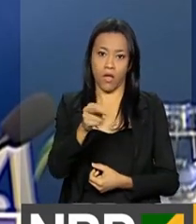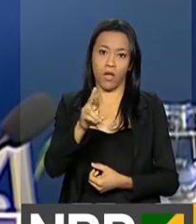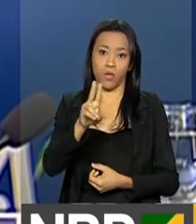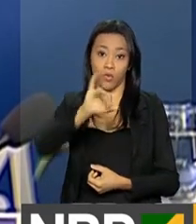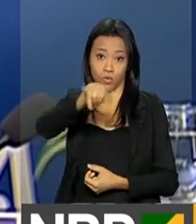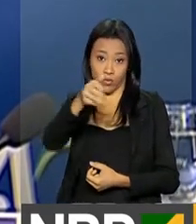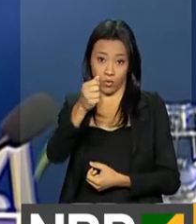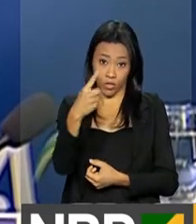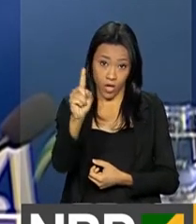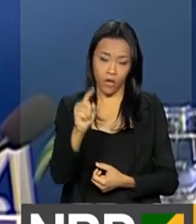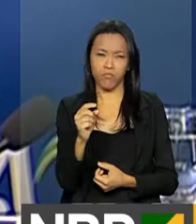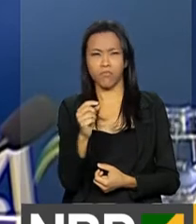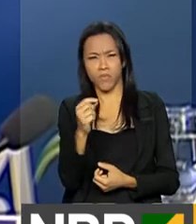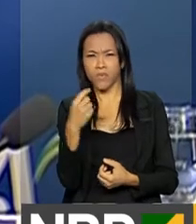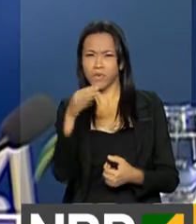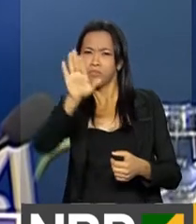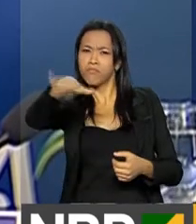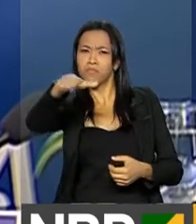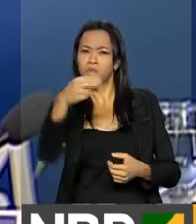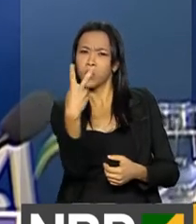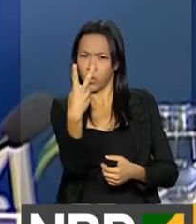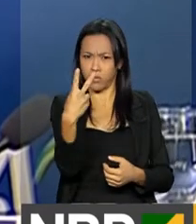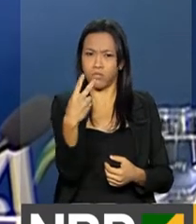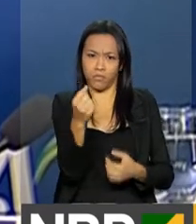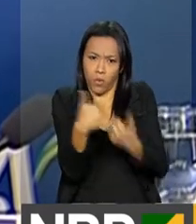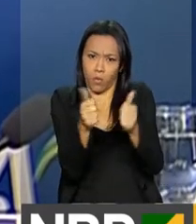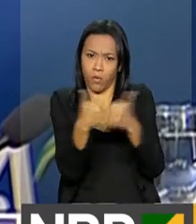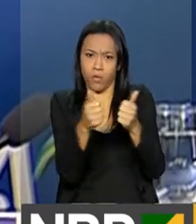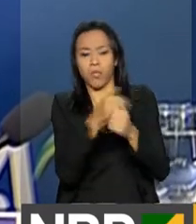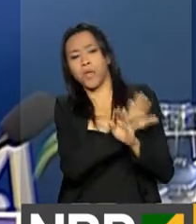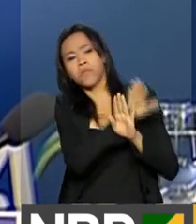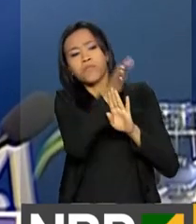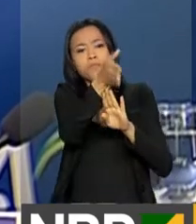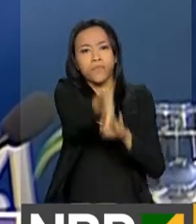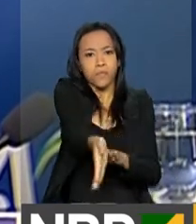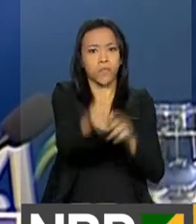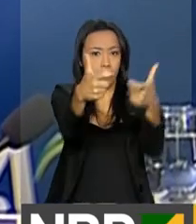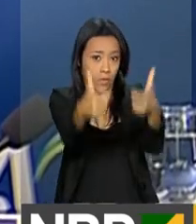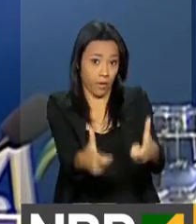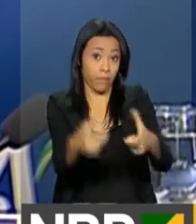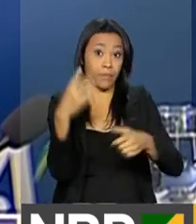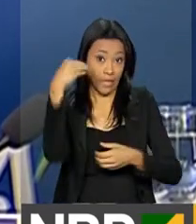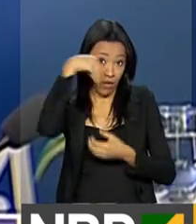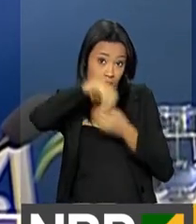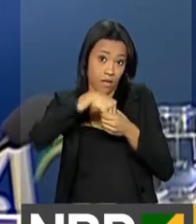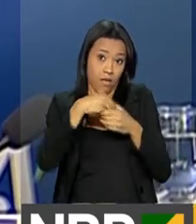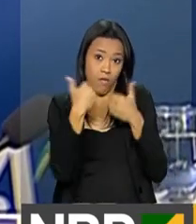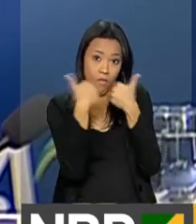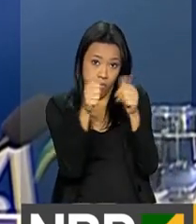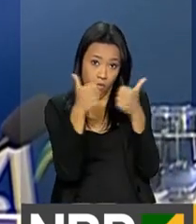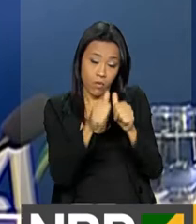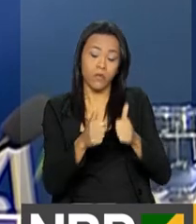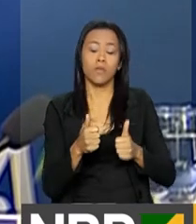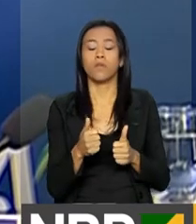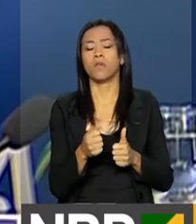ônibus para irmos a um evento turístico qualquer, né? E lá no ônibus, naturalmente,